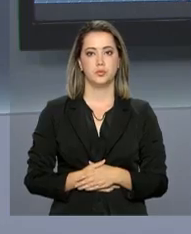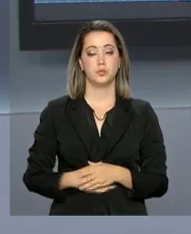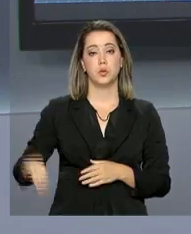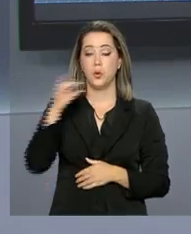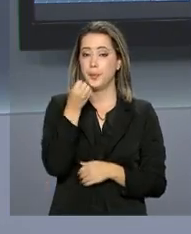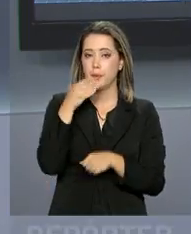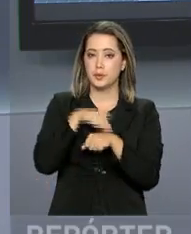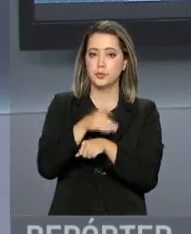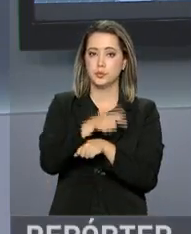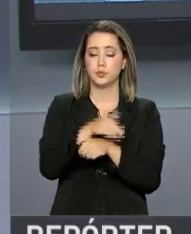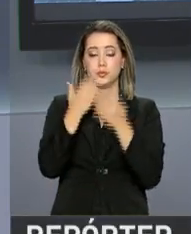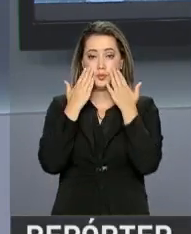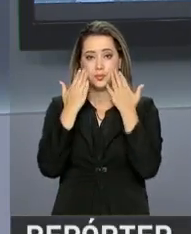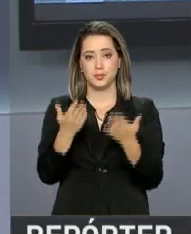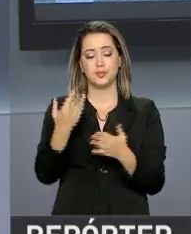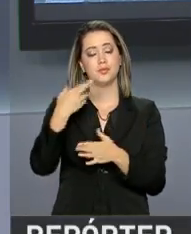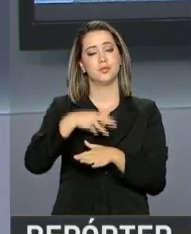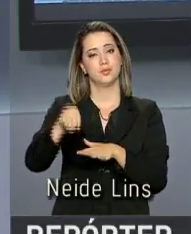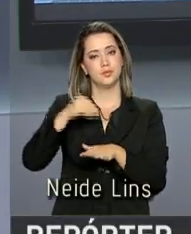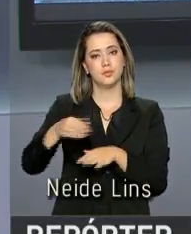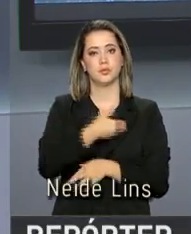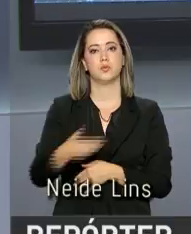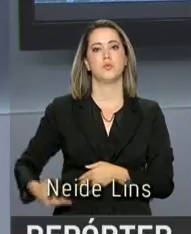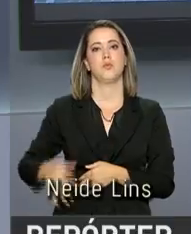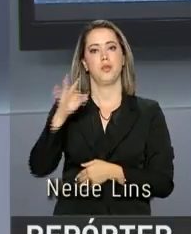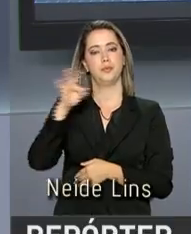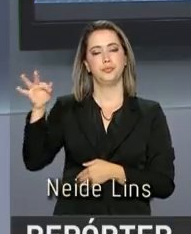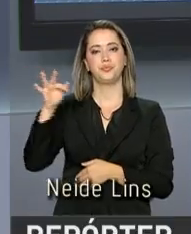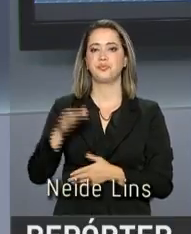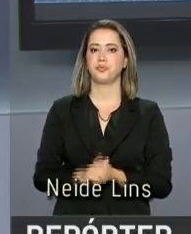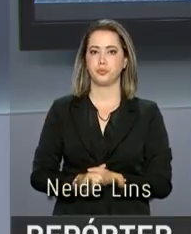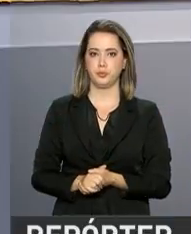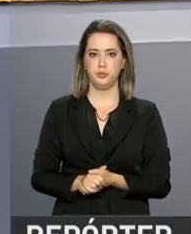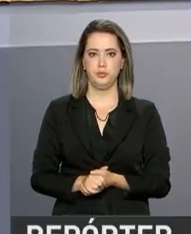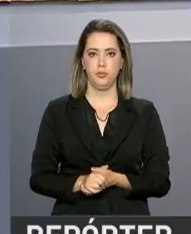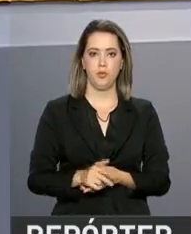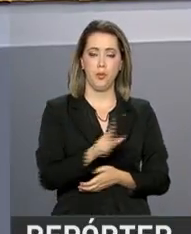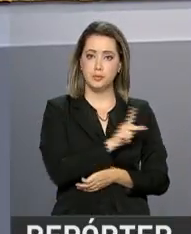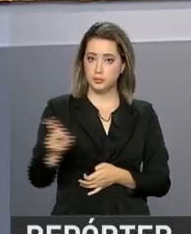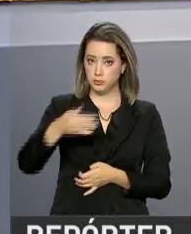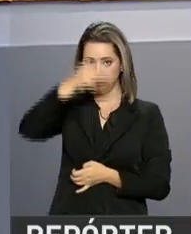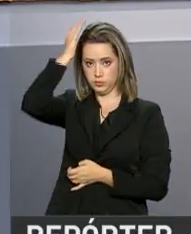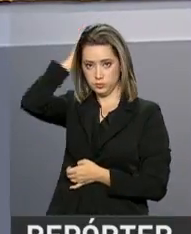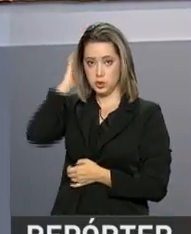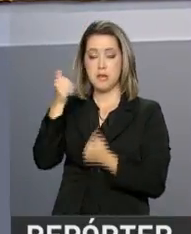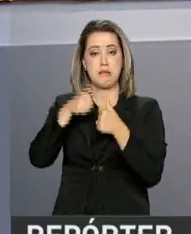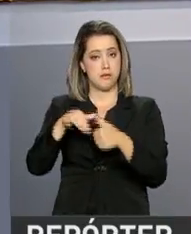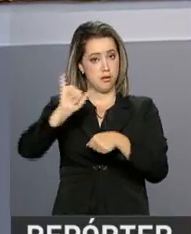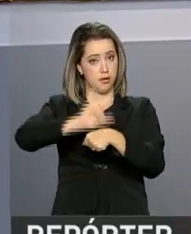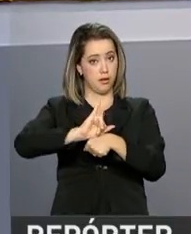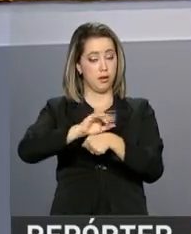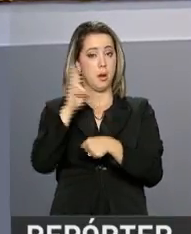Olá, boa noite. Estamos de volta com as notícias do governo federal aqui no Repórter NBR. O presidente Michel Temer está